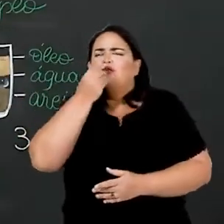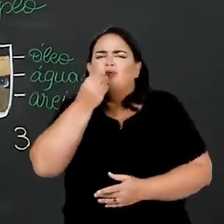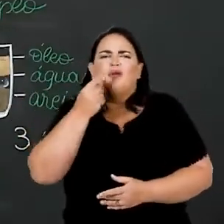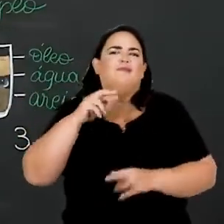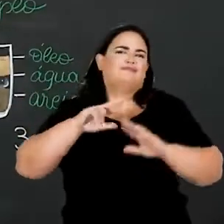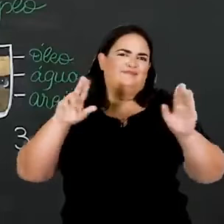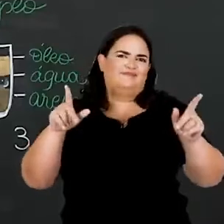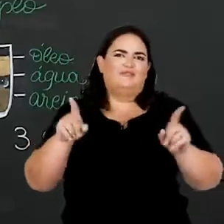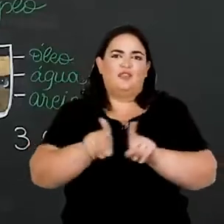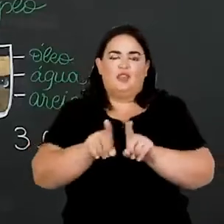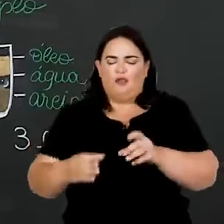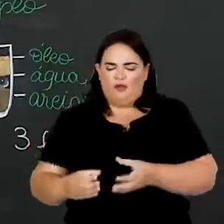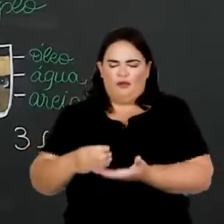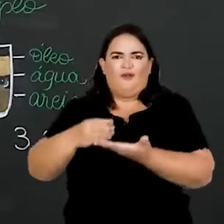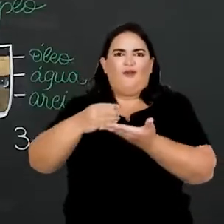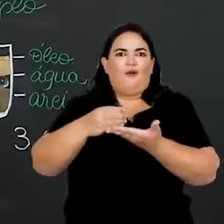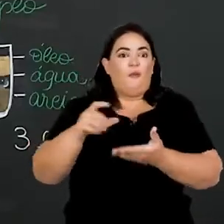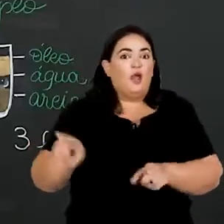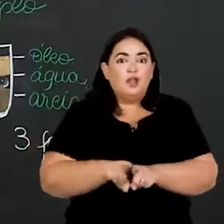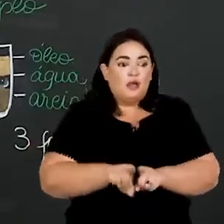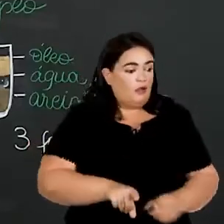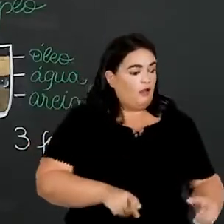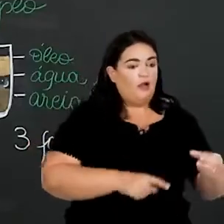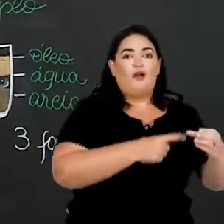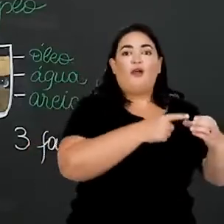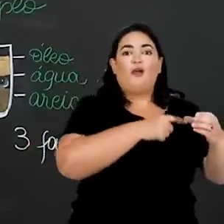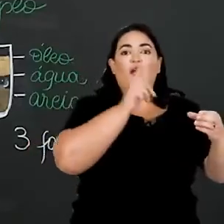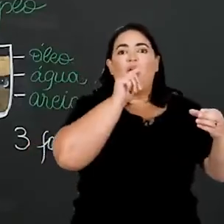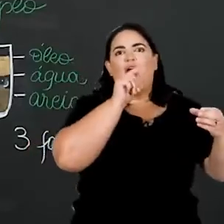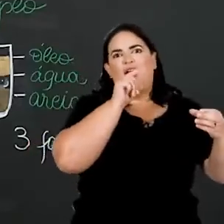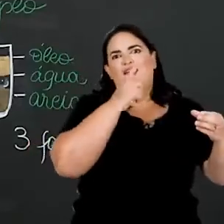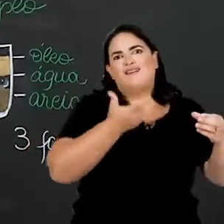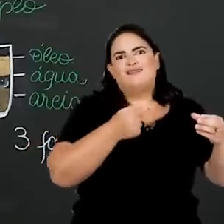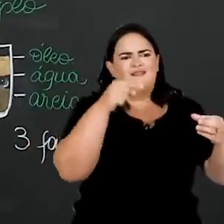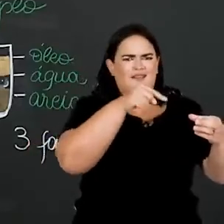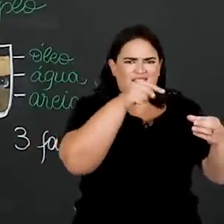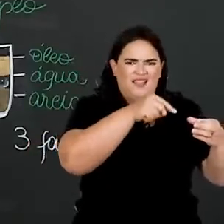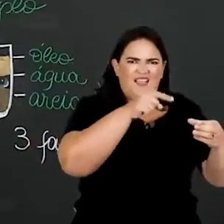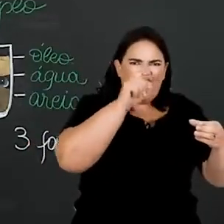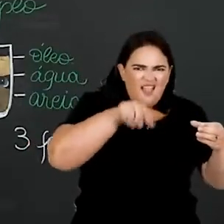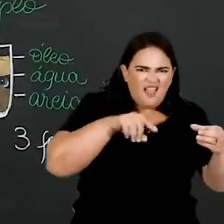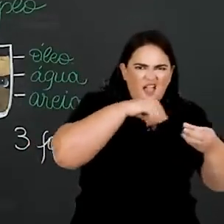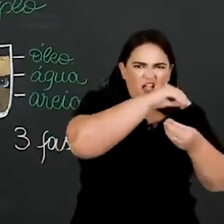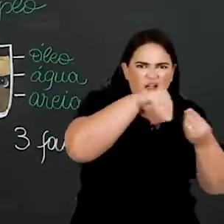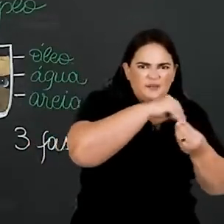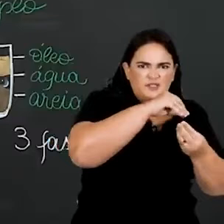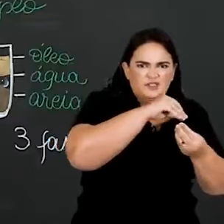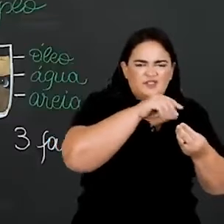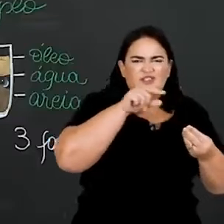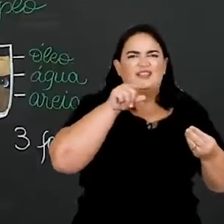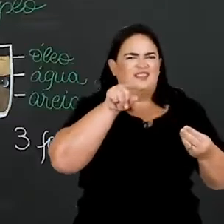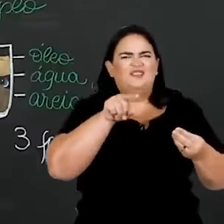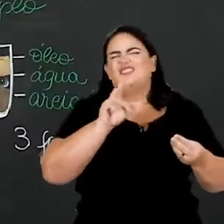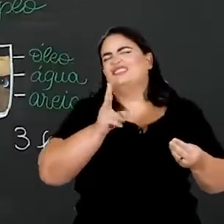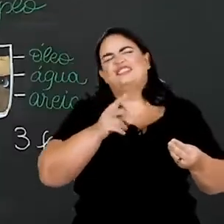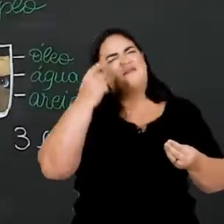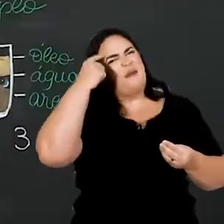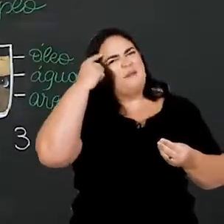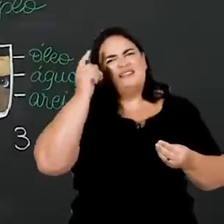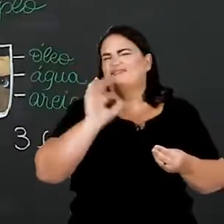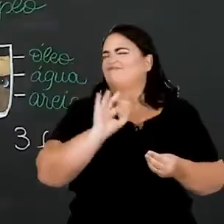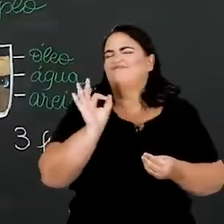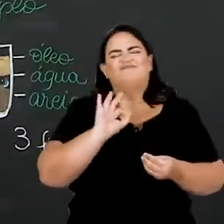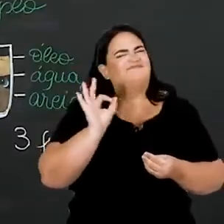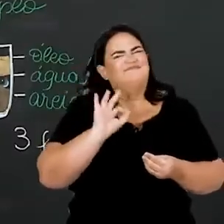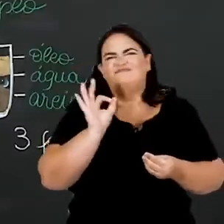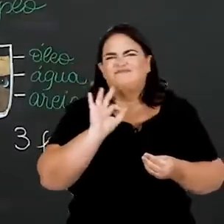um copinho de água mineral. Você diria que é uma mistura? A sua tendência é dizer que não. A sua tendência é